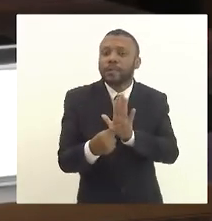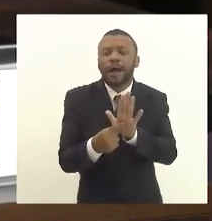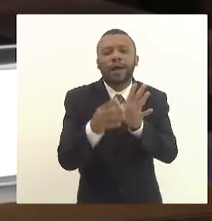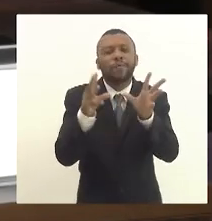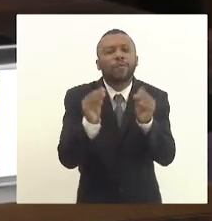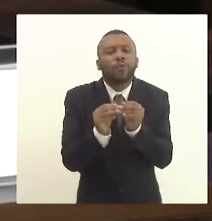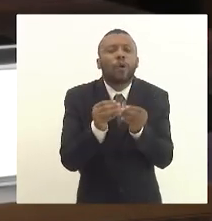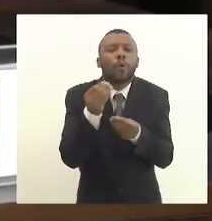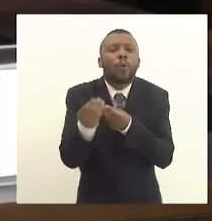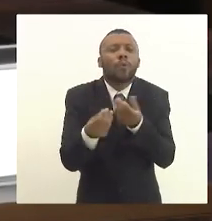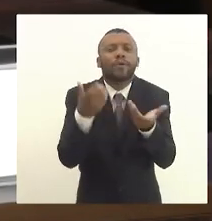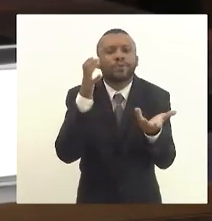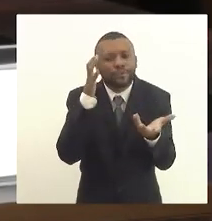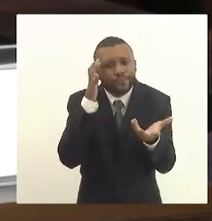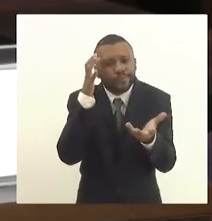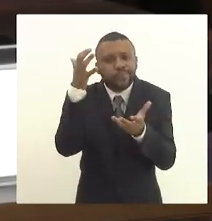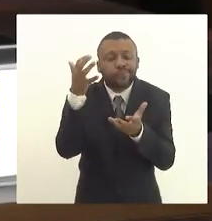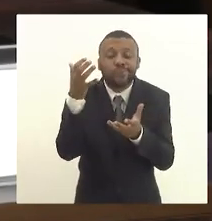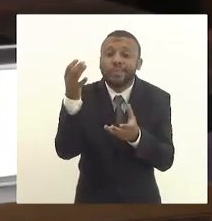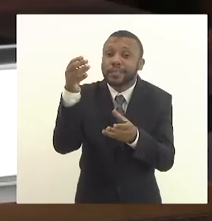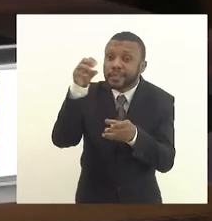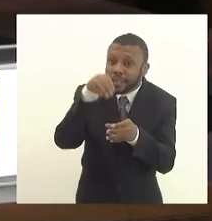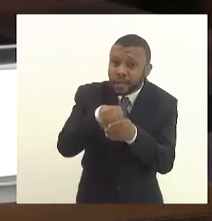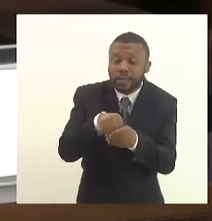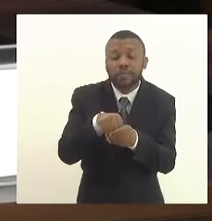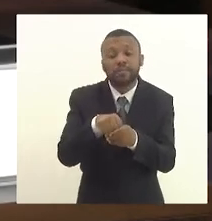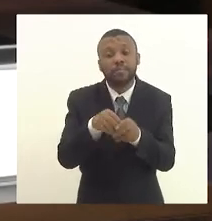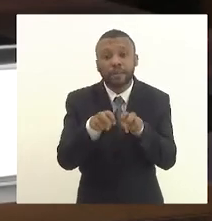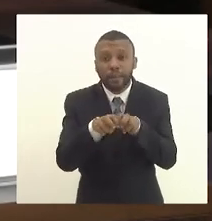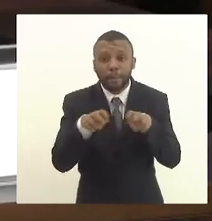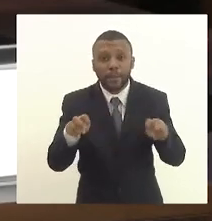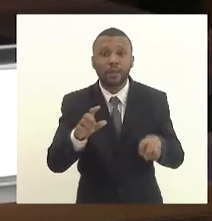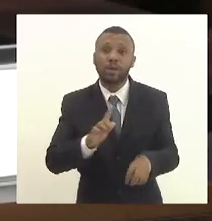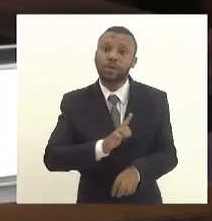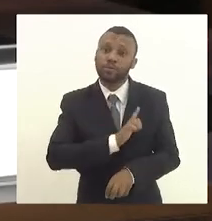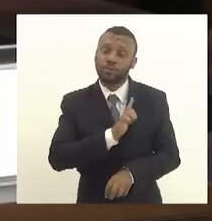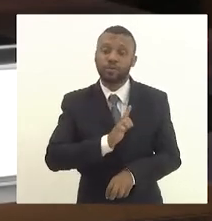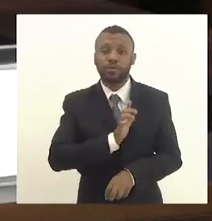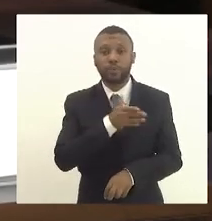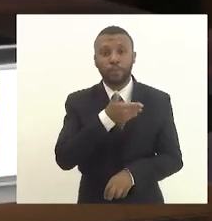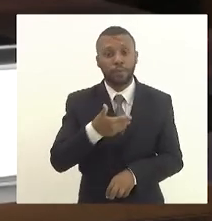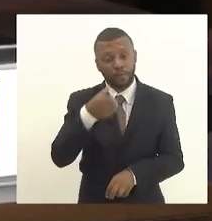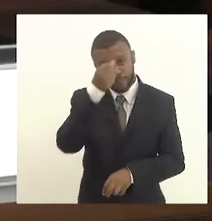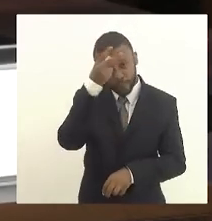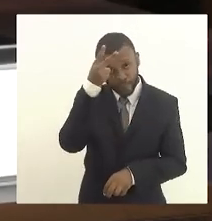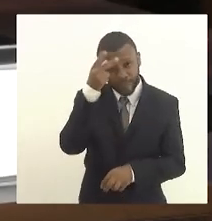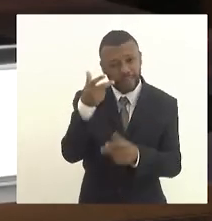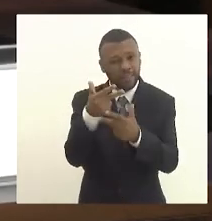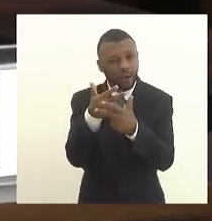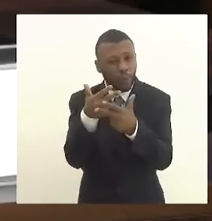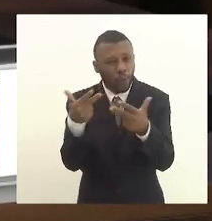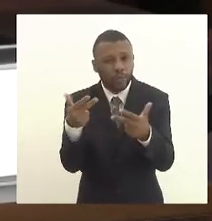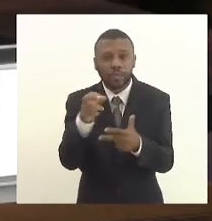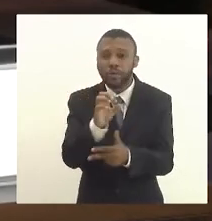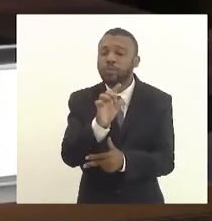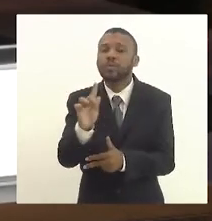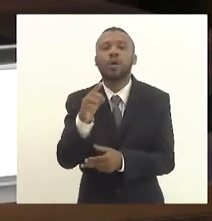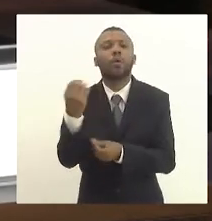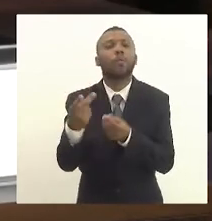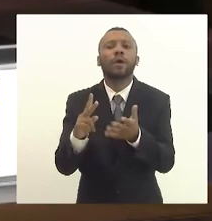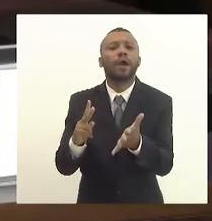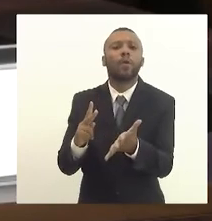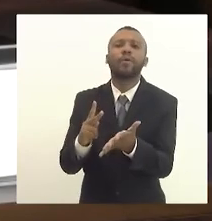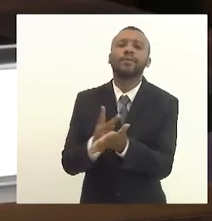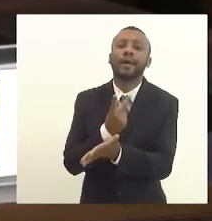isso aterriza na mesa dos gestores públicos municipais, como é que a gente faz essa coisa do 5G acontecer nos municípios. Os